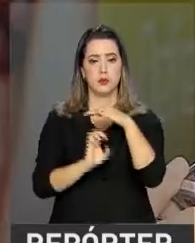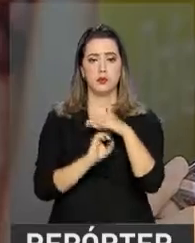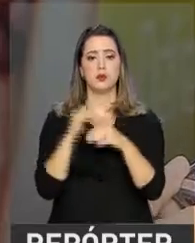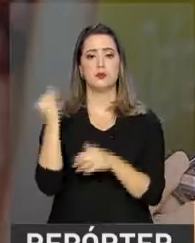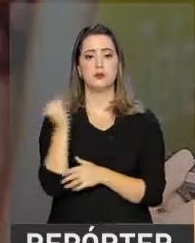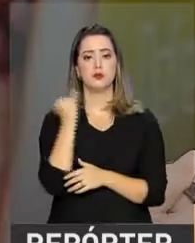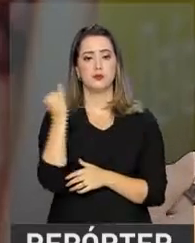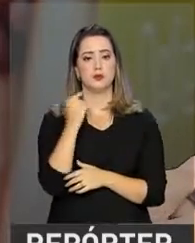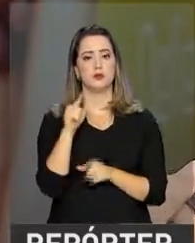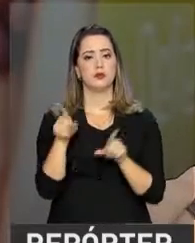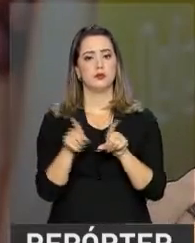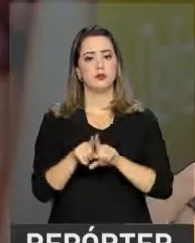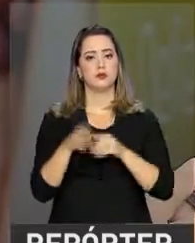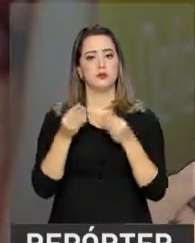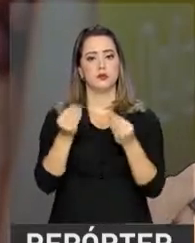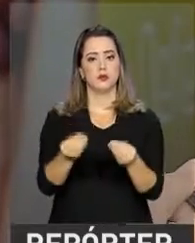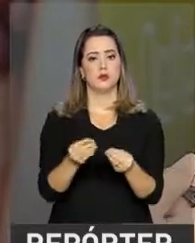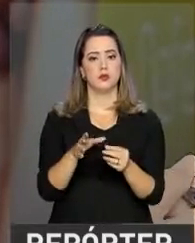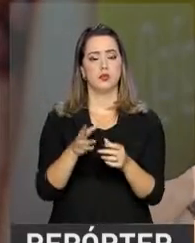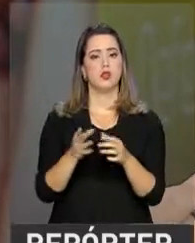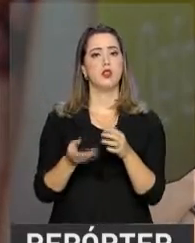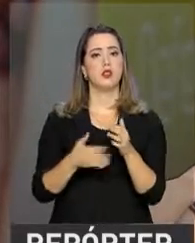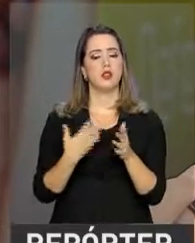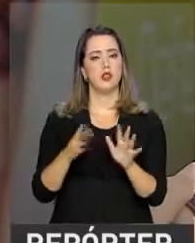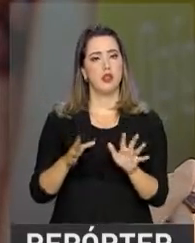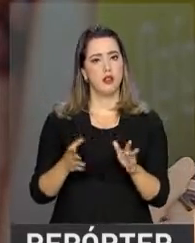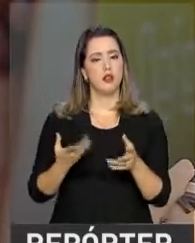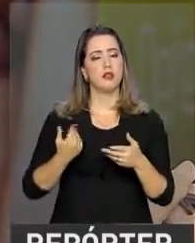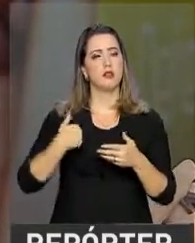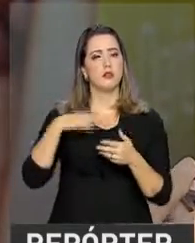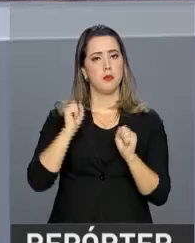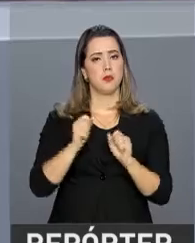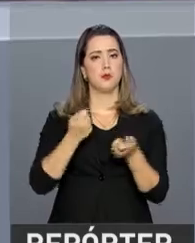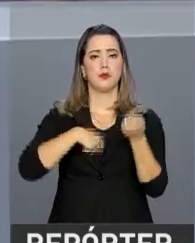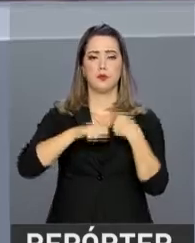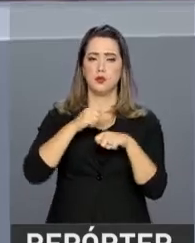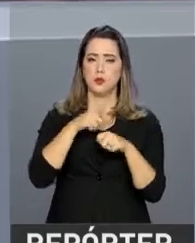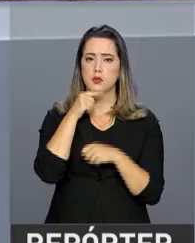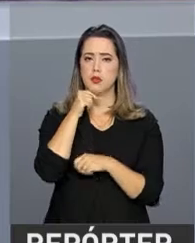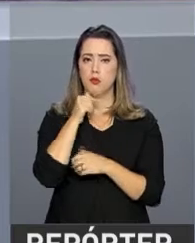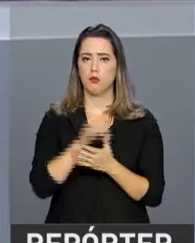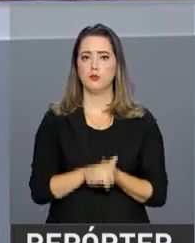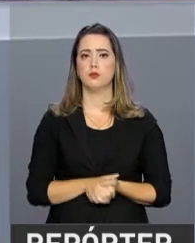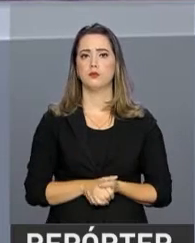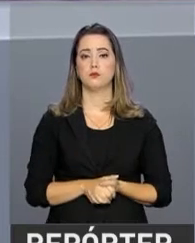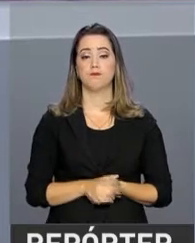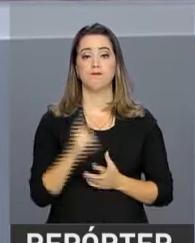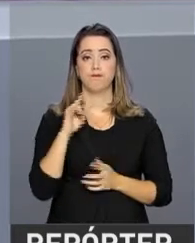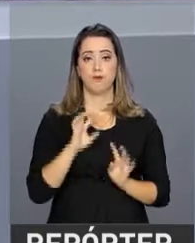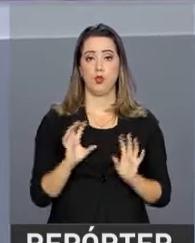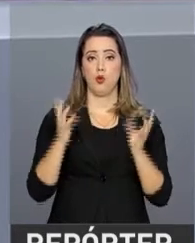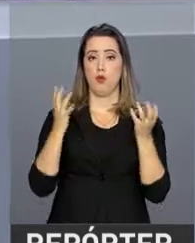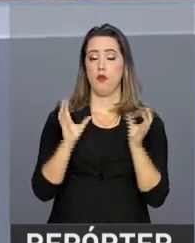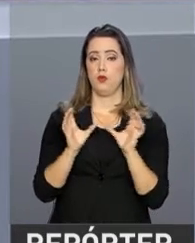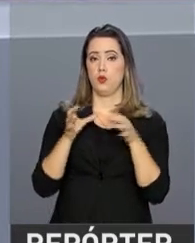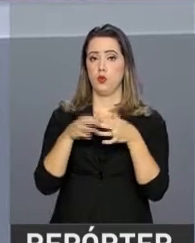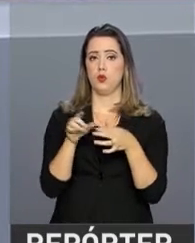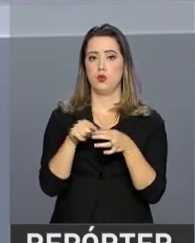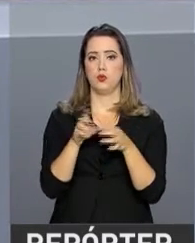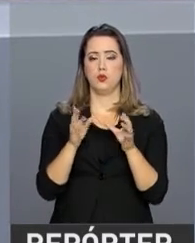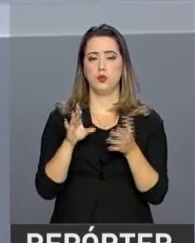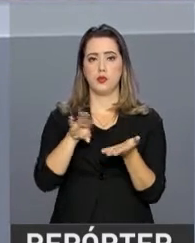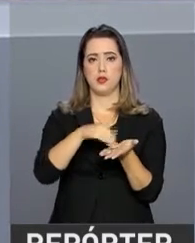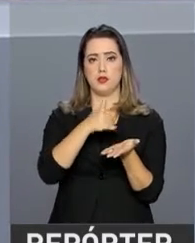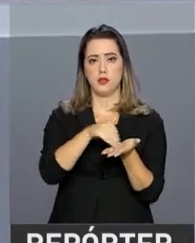muito importante também que elas consigam produzir mais com menos água. O evento terá uma parte restrita a